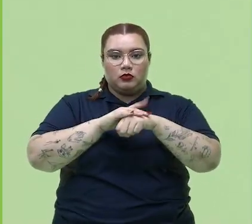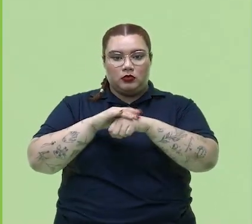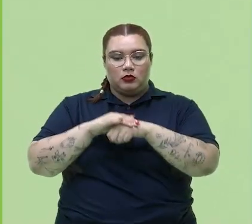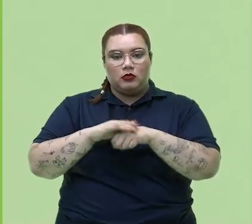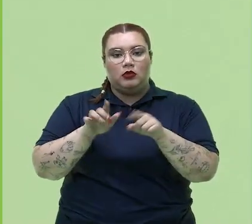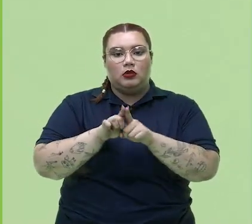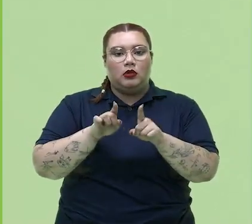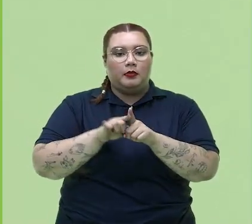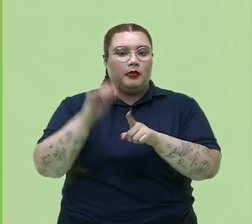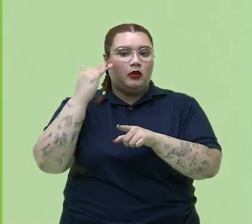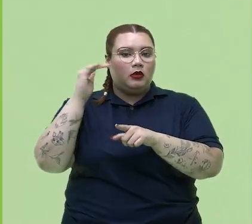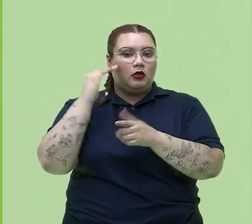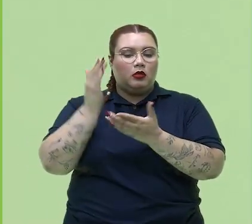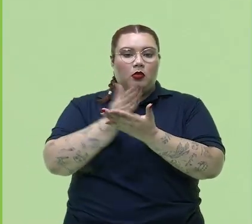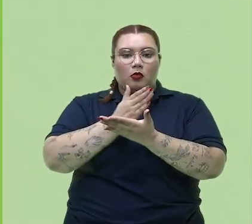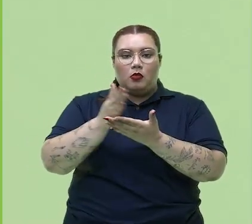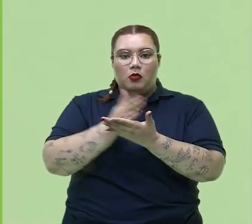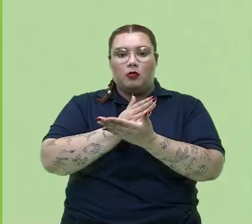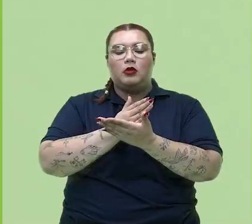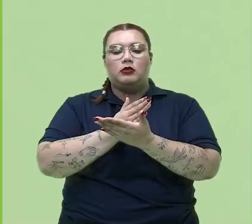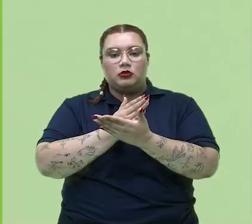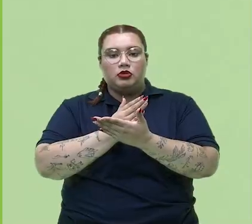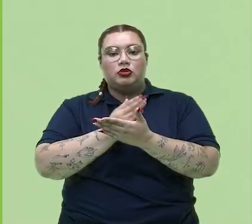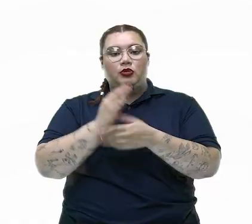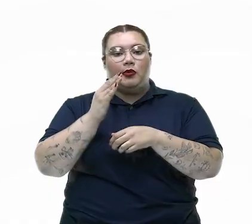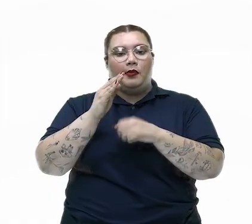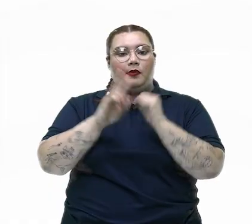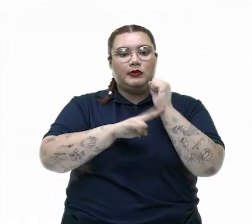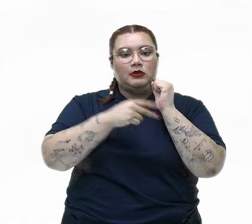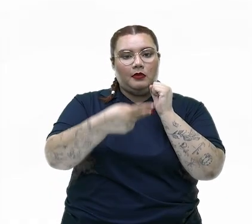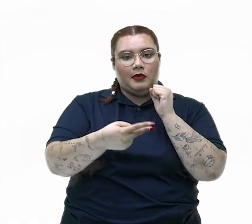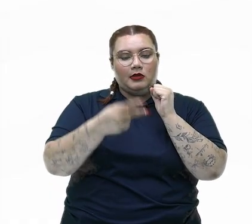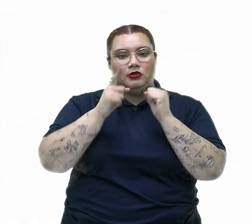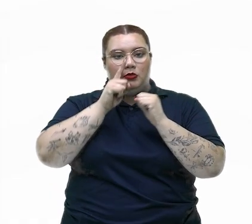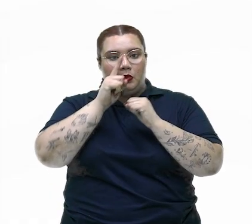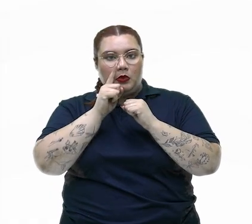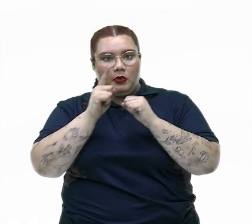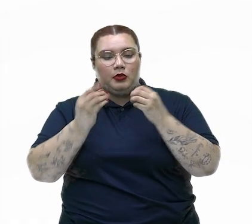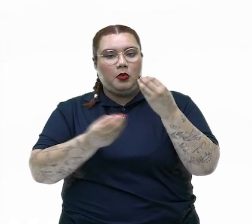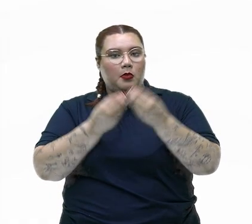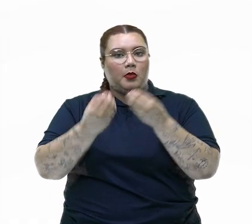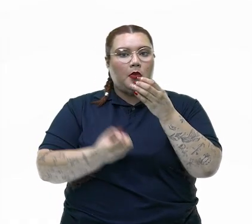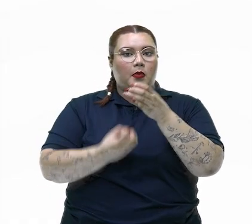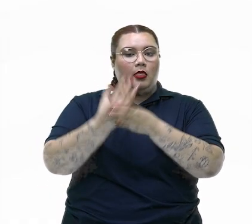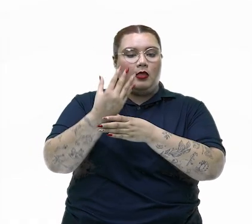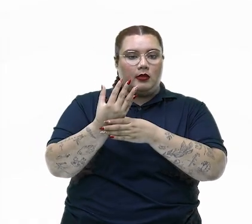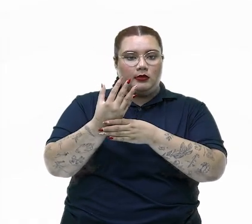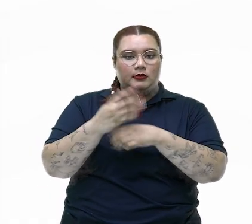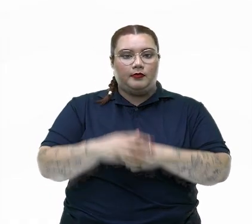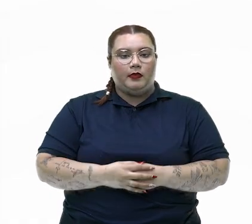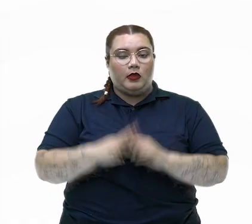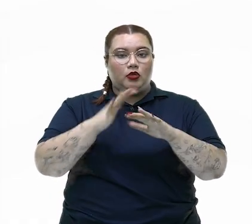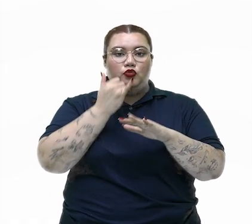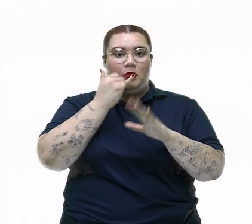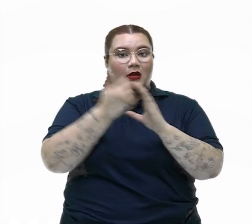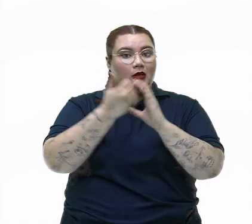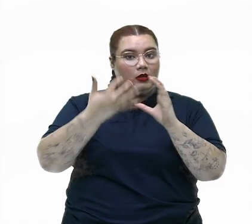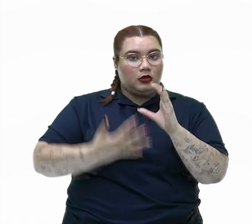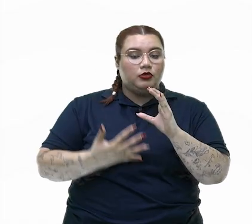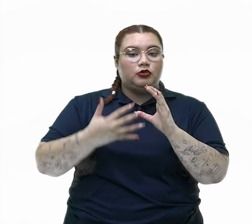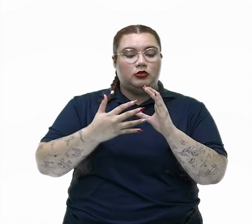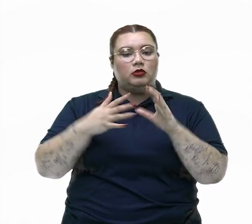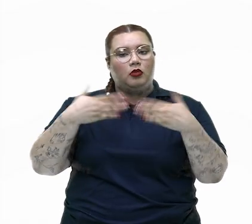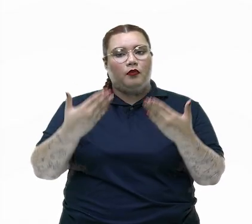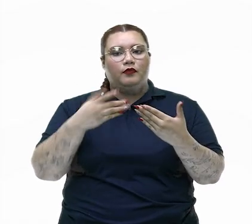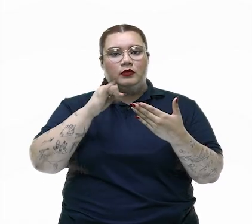vamos entender alguns fatores de riscos para as doenças genéticas. Então, quando você faz um mapeamento genético,